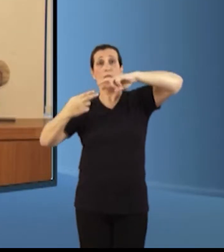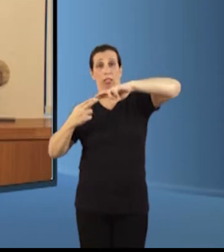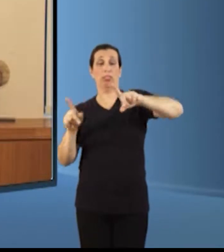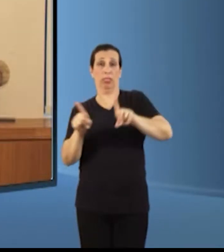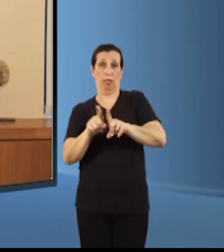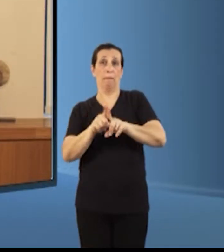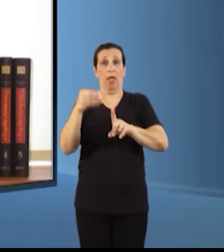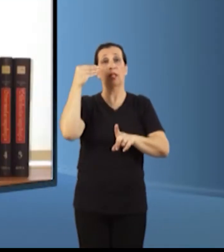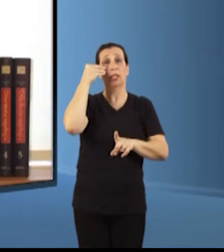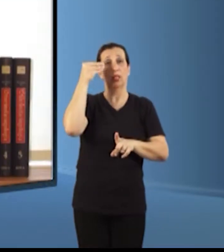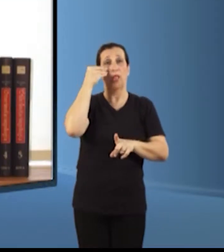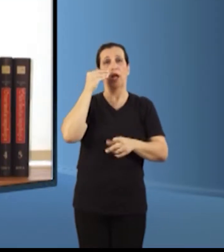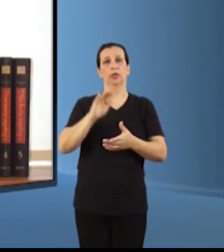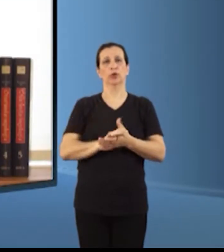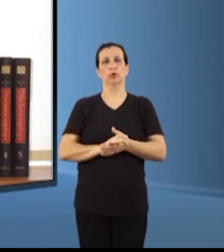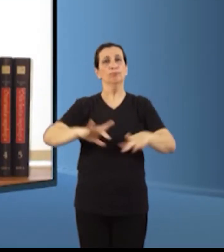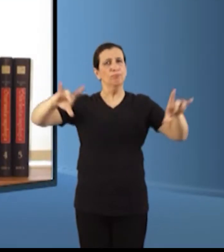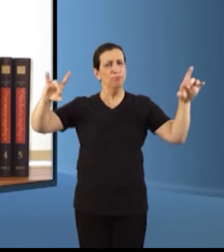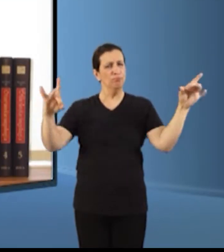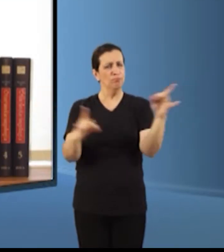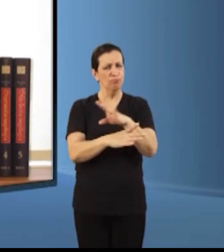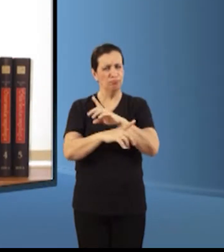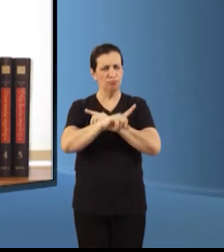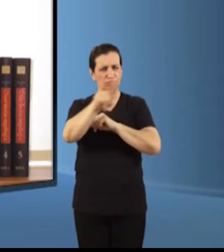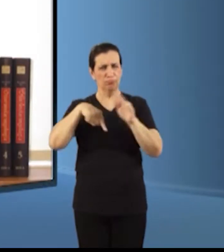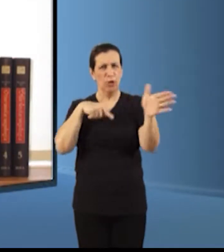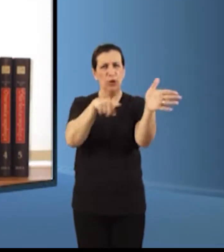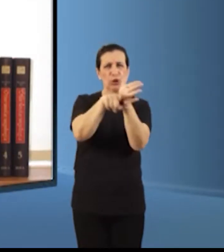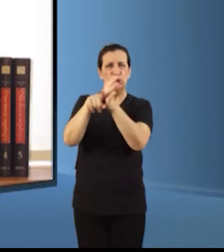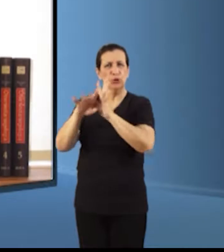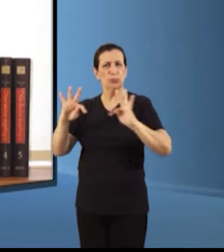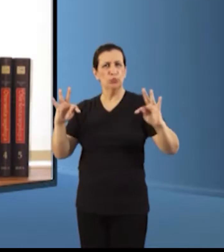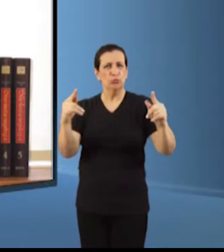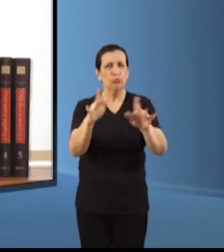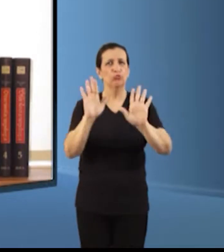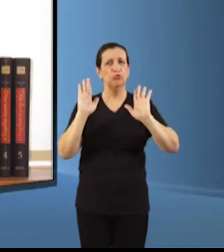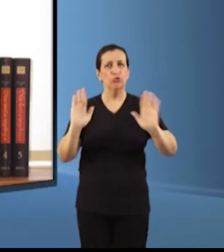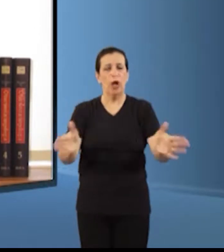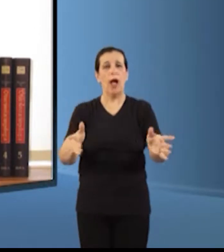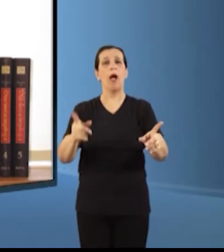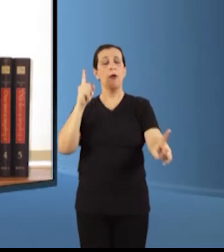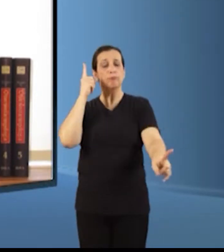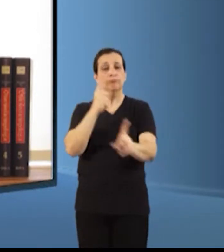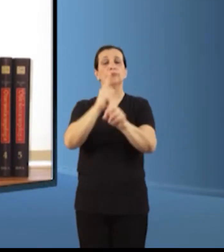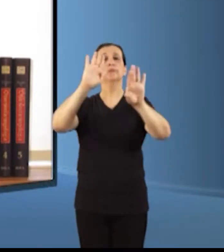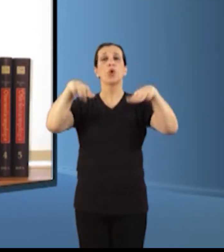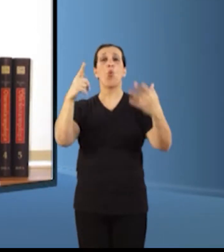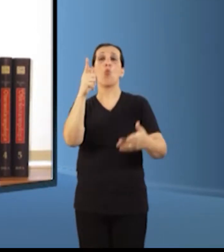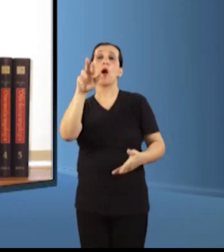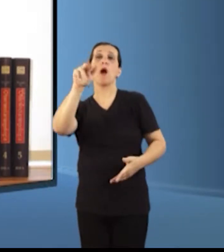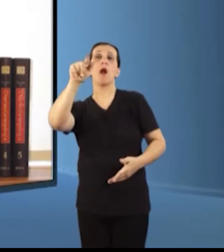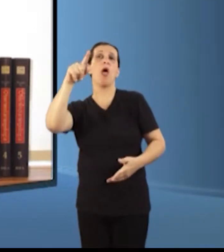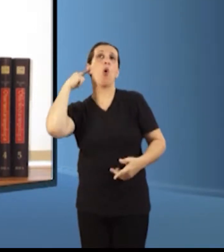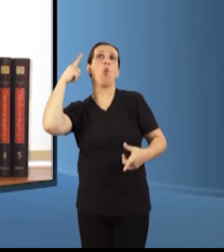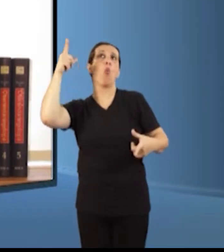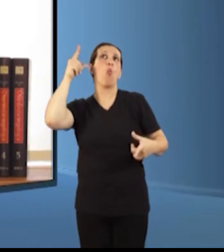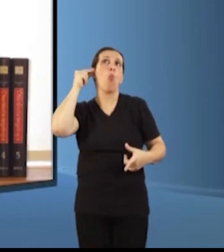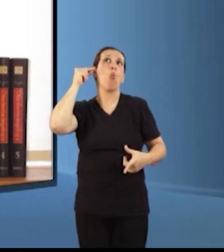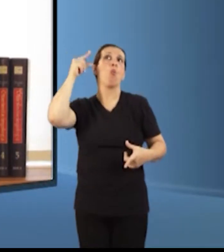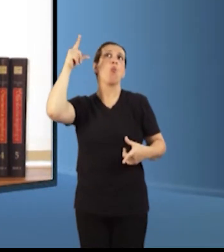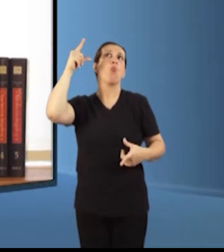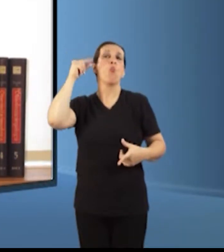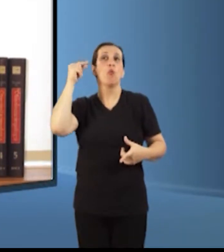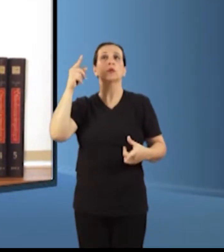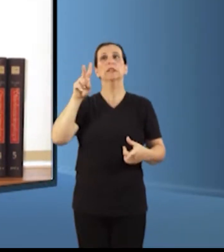testes genéticos. Uma vez realizados os exames complementares e estabelecido o diagnóstico e o grau de